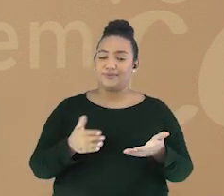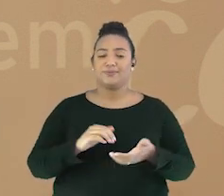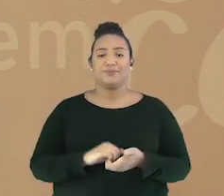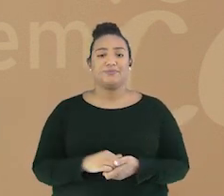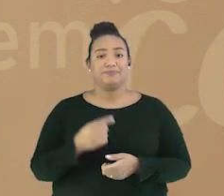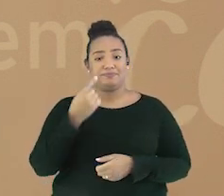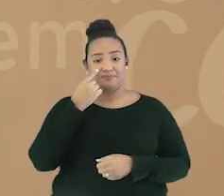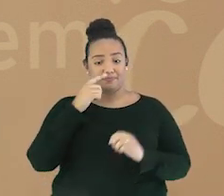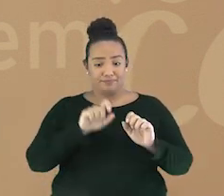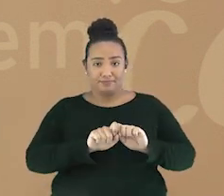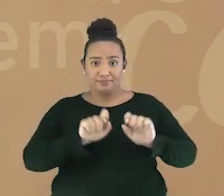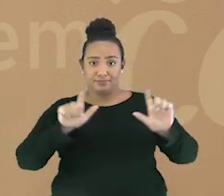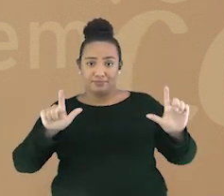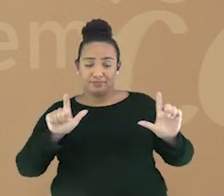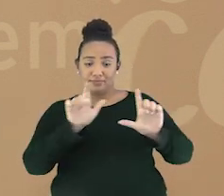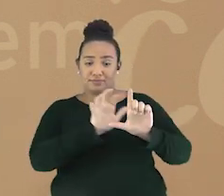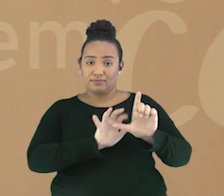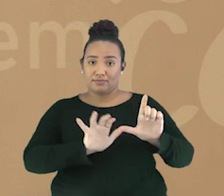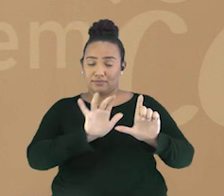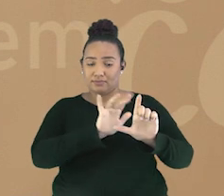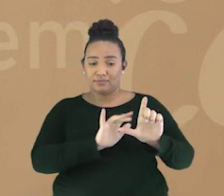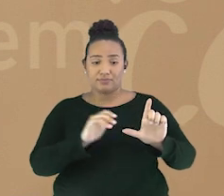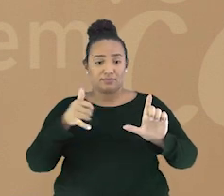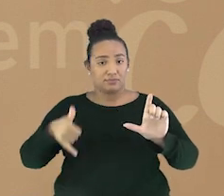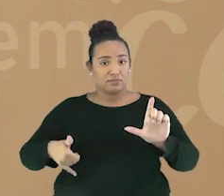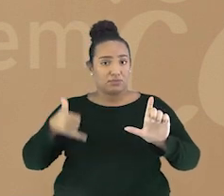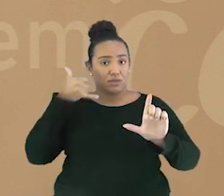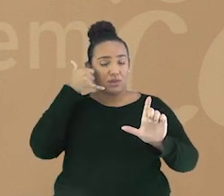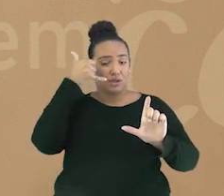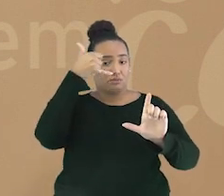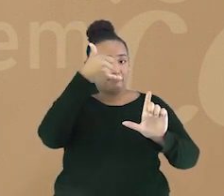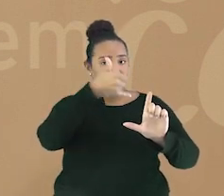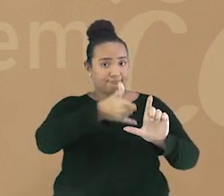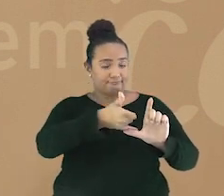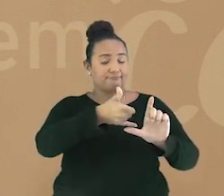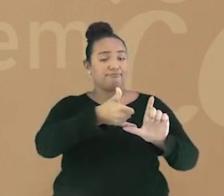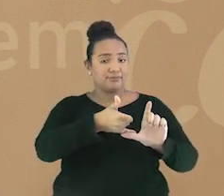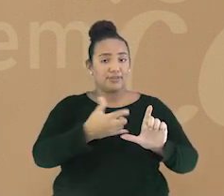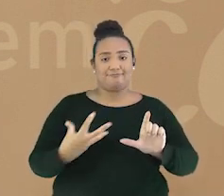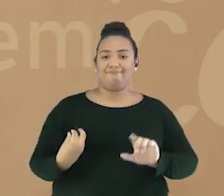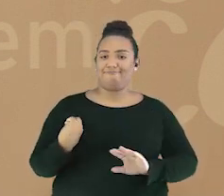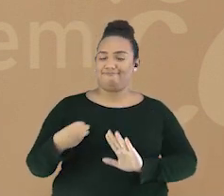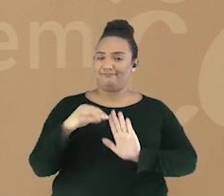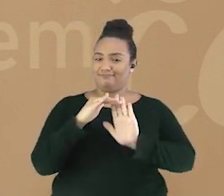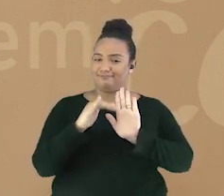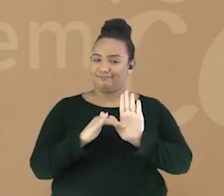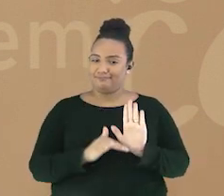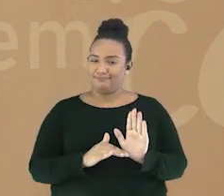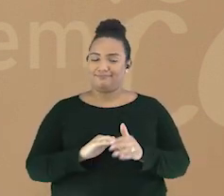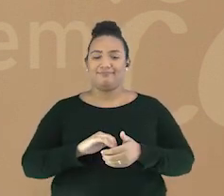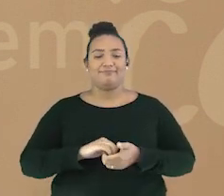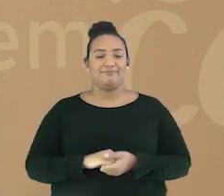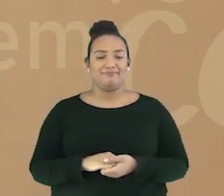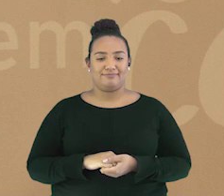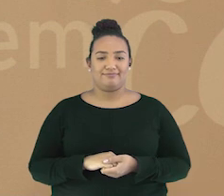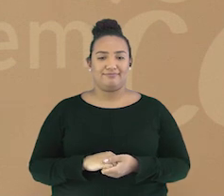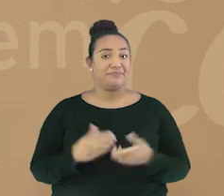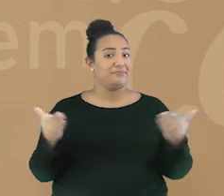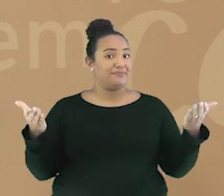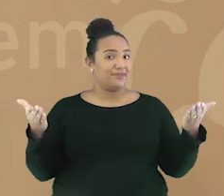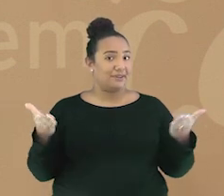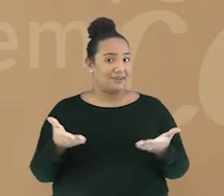tem um QR Code. Aponte a câmera do seu celular para ele e marque a sua presença aqui. Agora